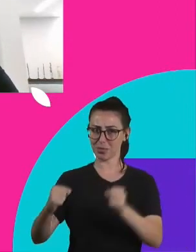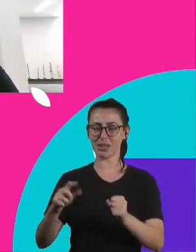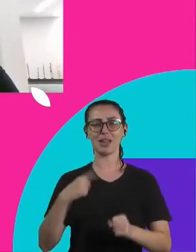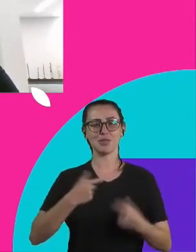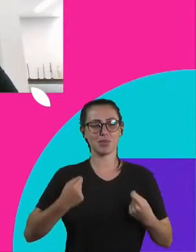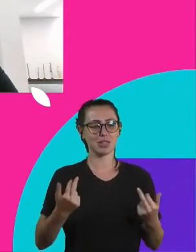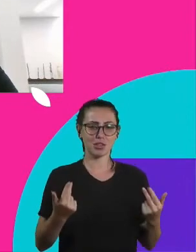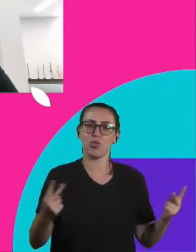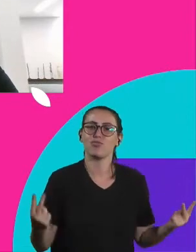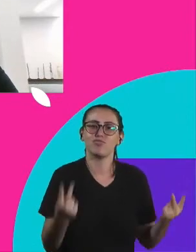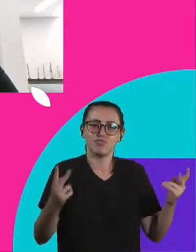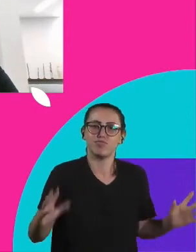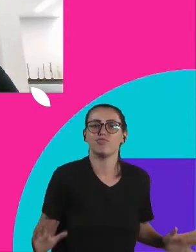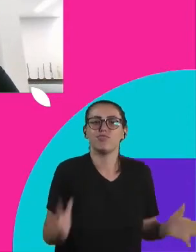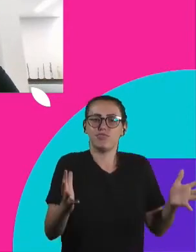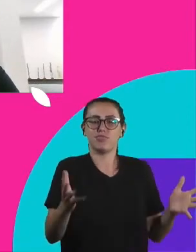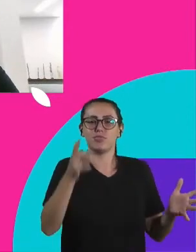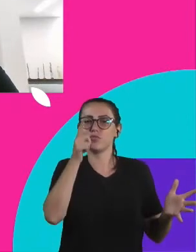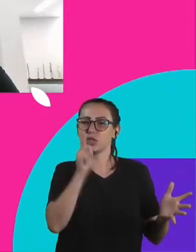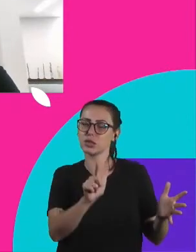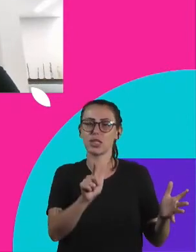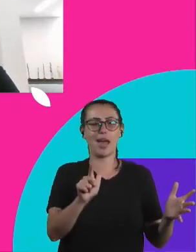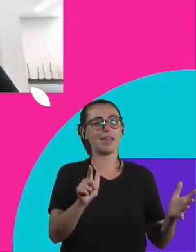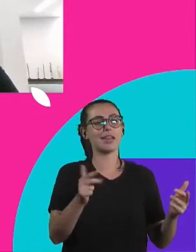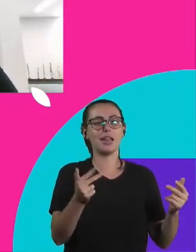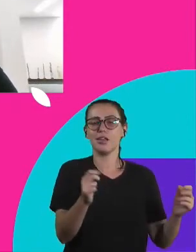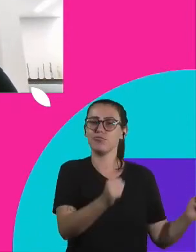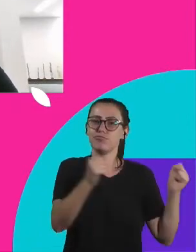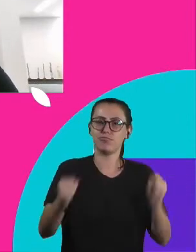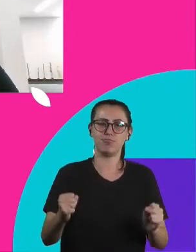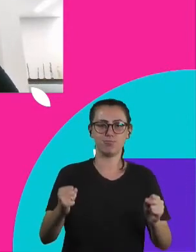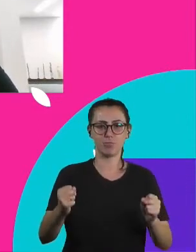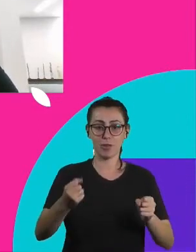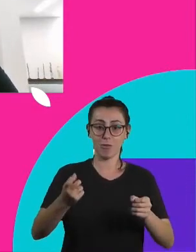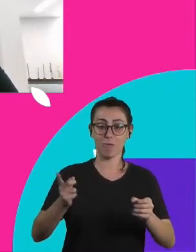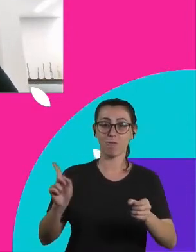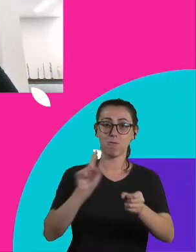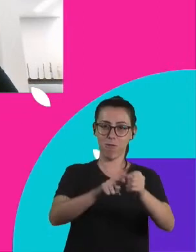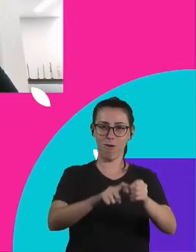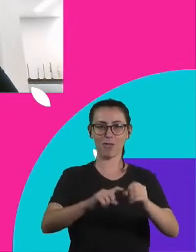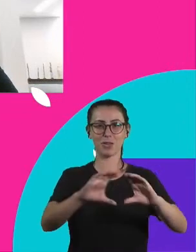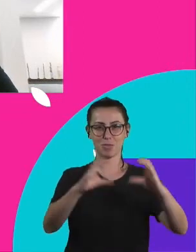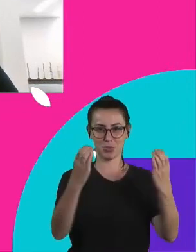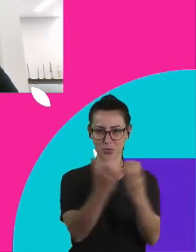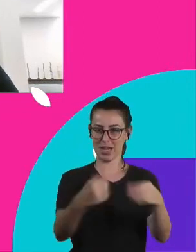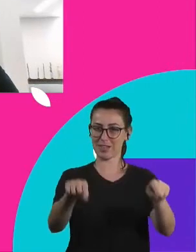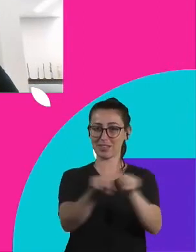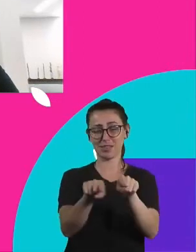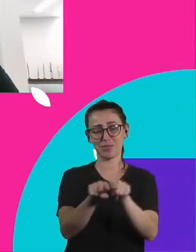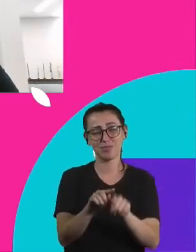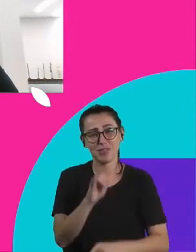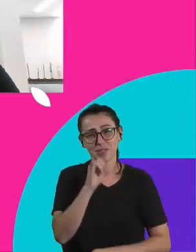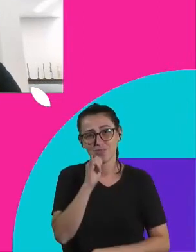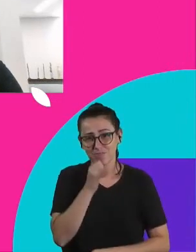valorizar isso, fazer essa potência circular e voltar novamente, né, para as comunidades. É uma pena